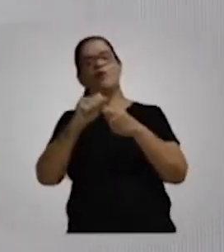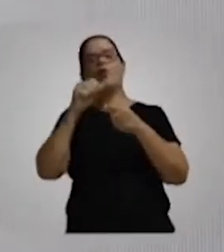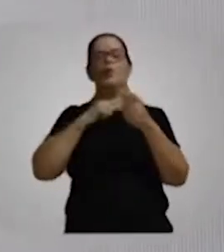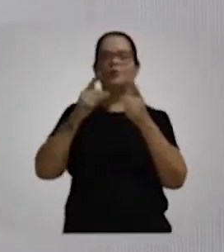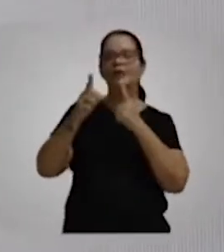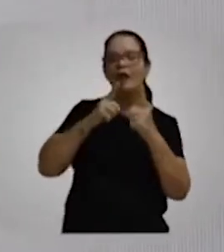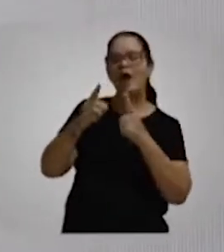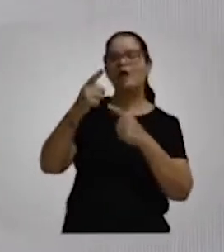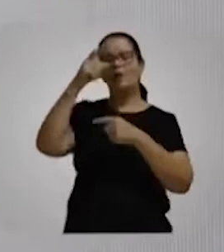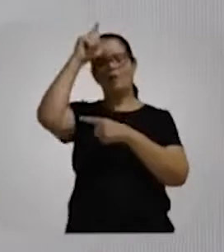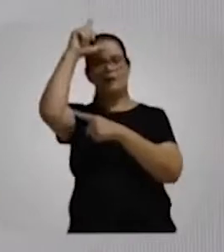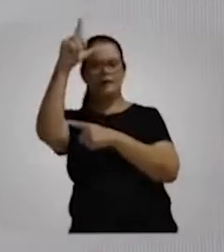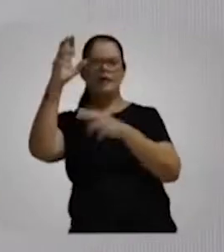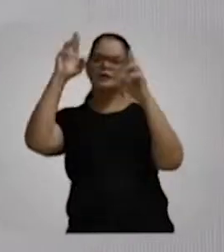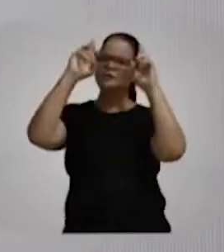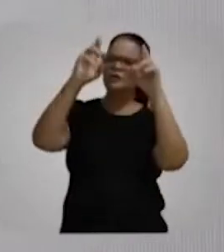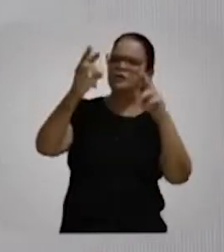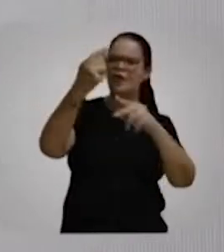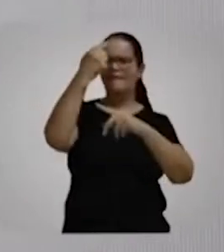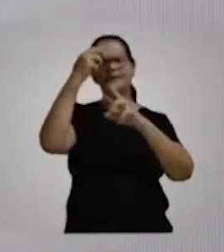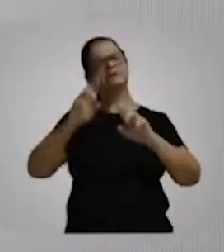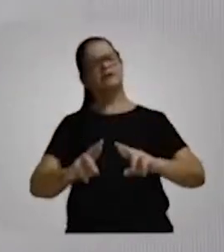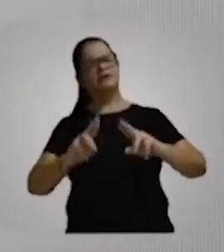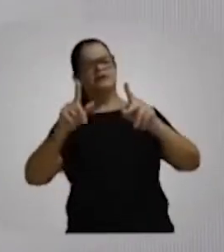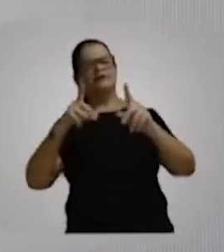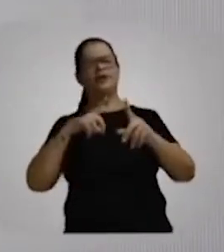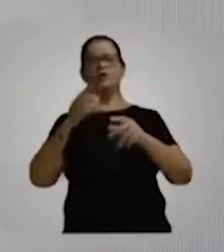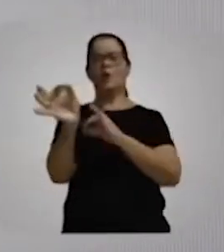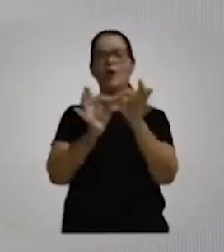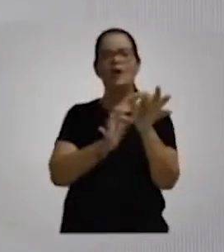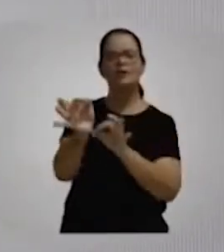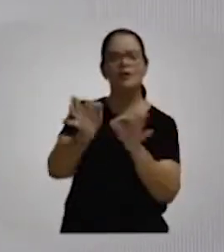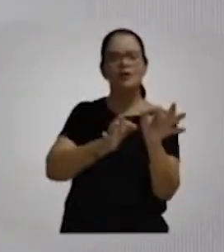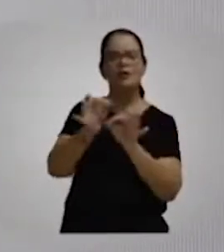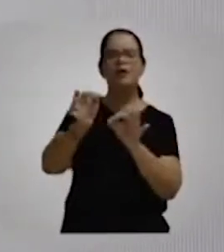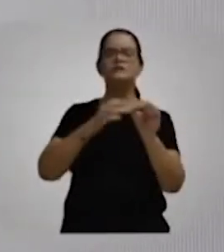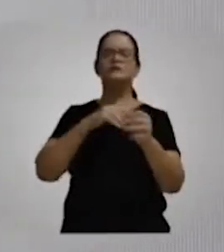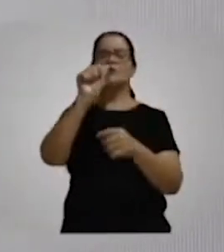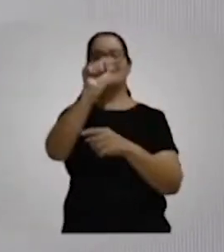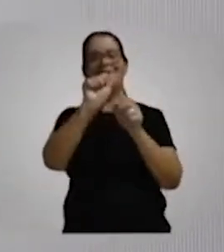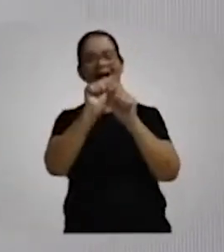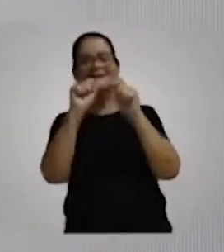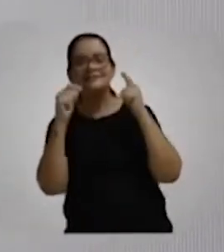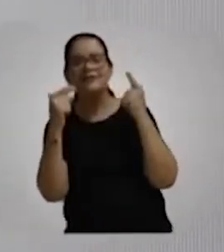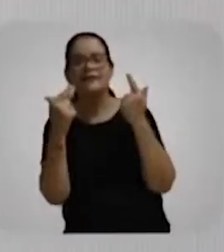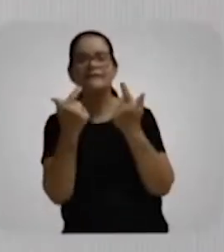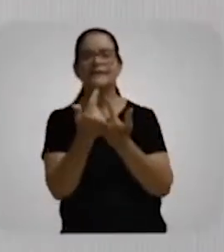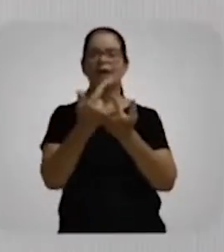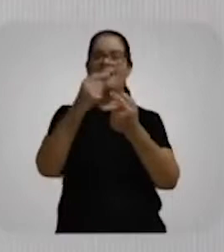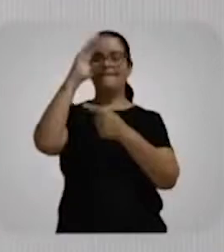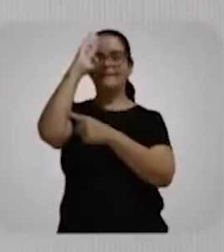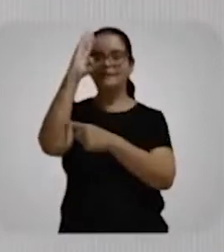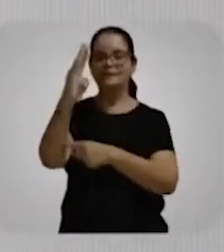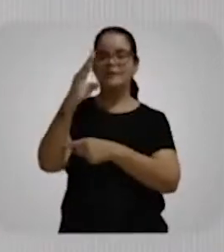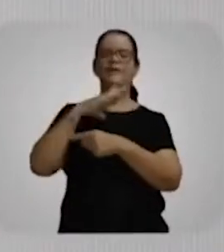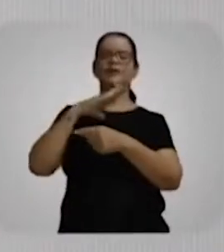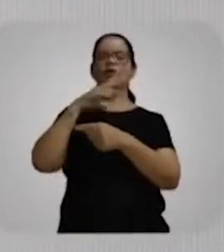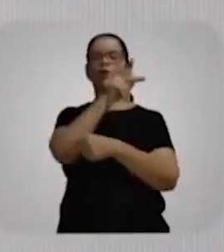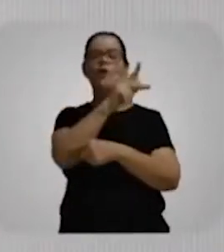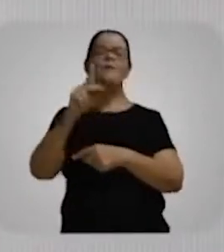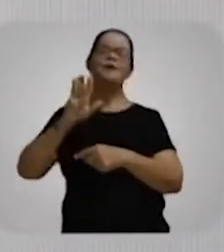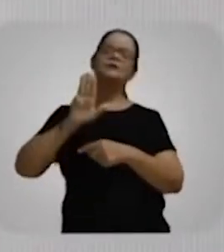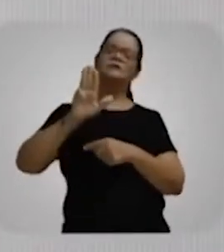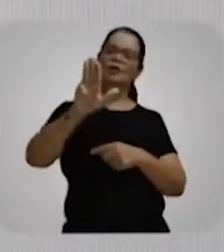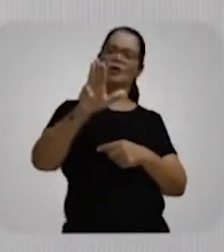diálogo, com liderança, com respeito a quem pensa diferente, com articulação na Assembleia Legislativa e principalmente com o